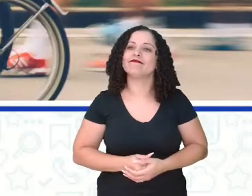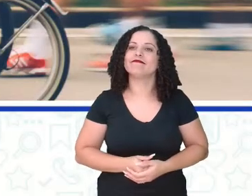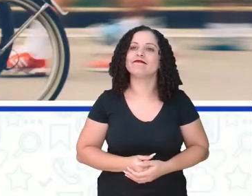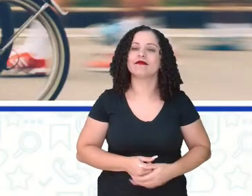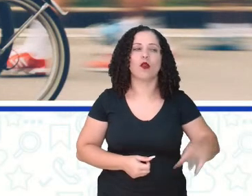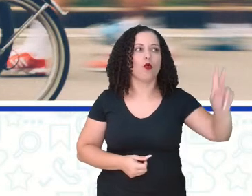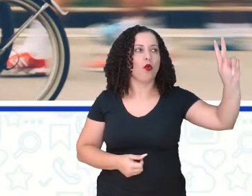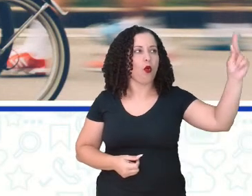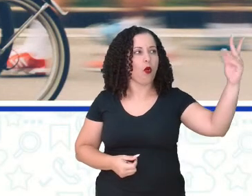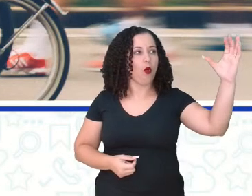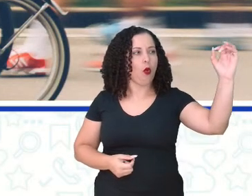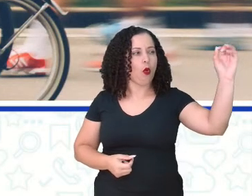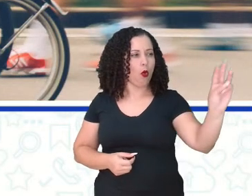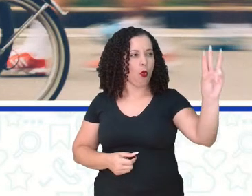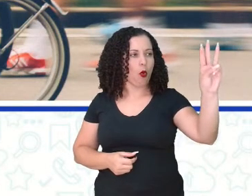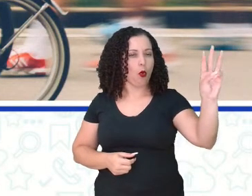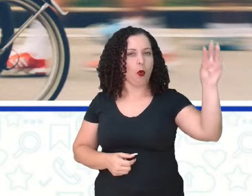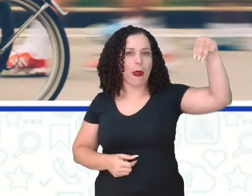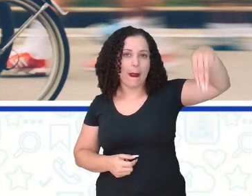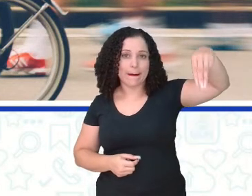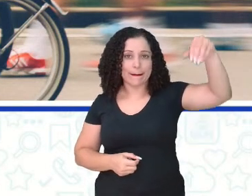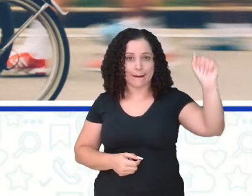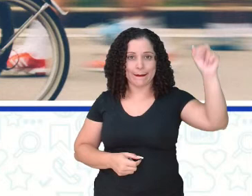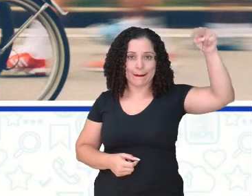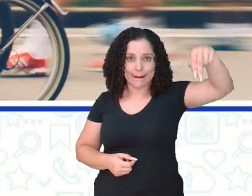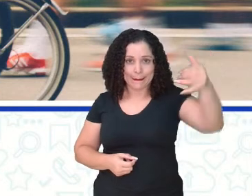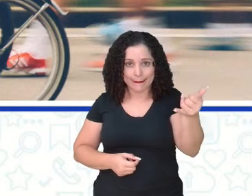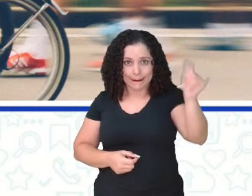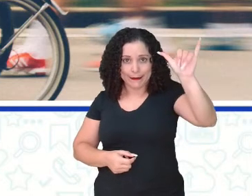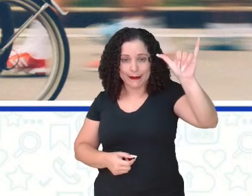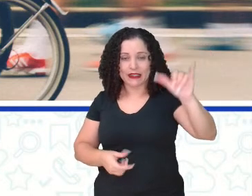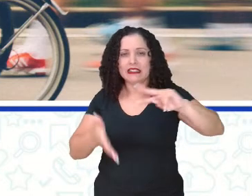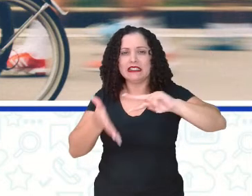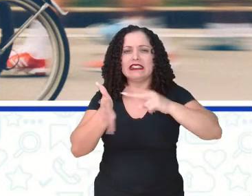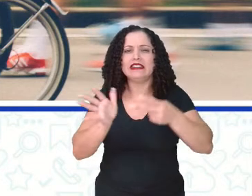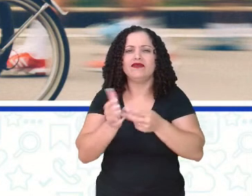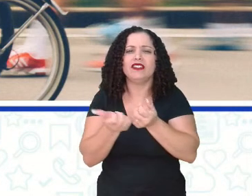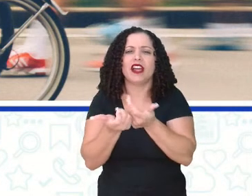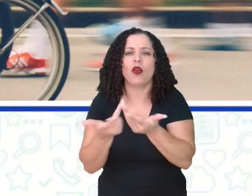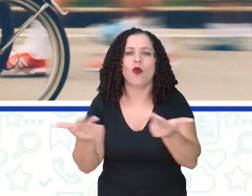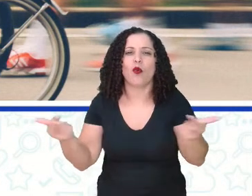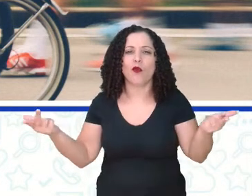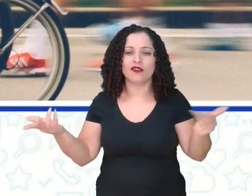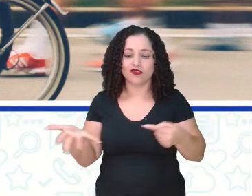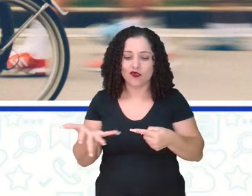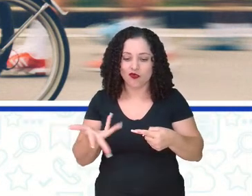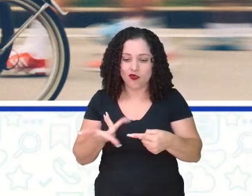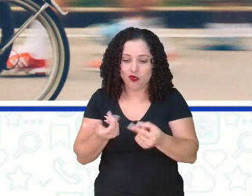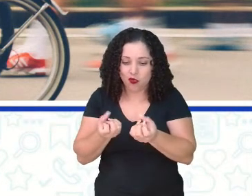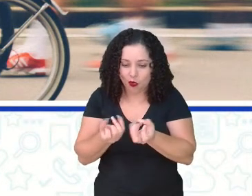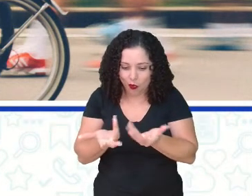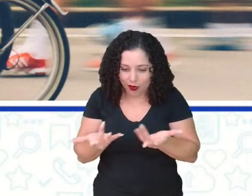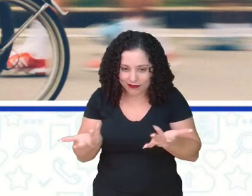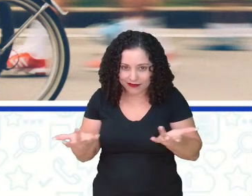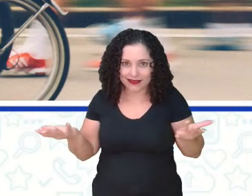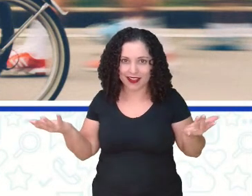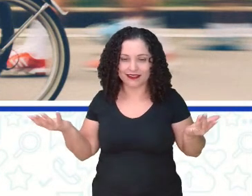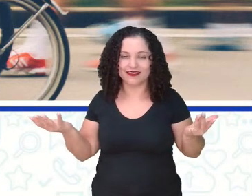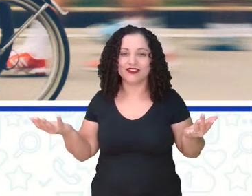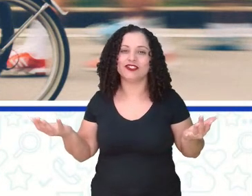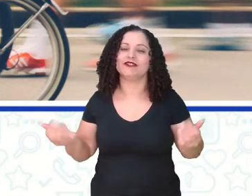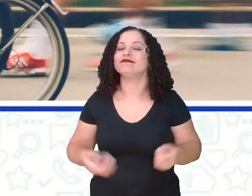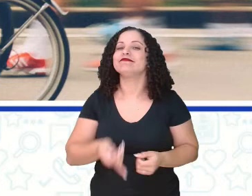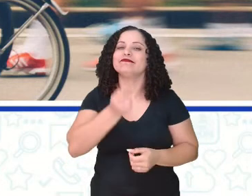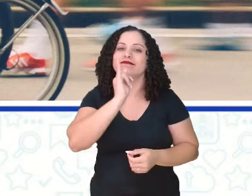many, eu venho com a ideia de algo que é contável, quantidade. Por exemplo,